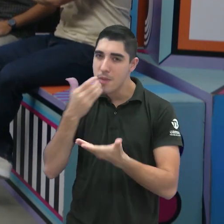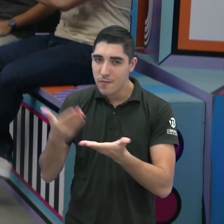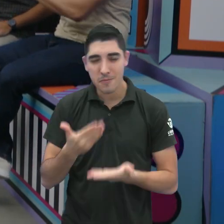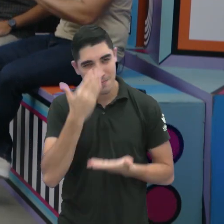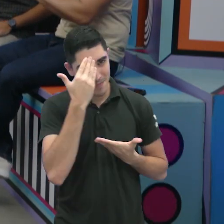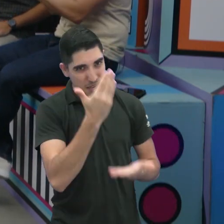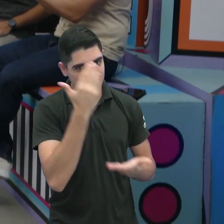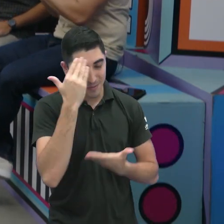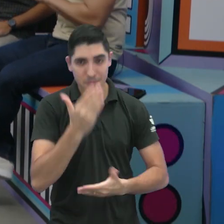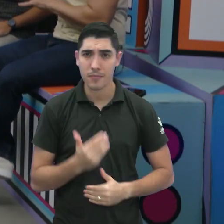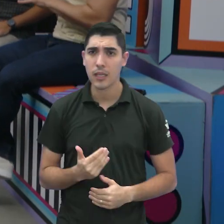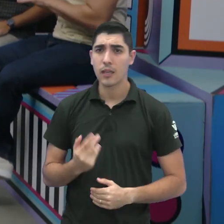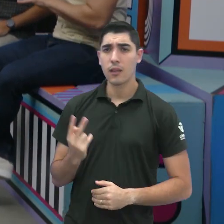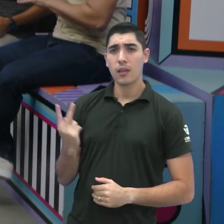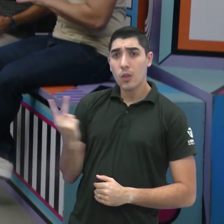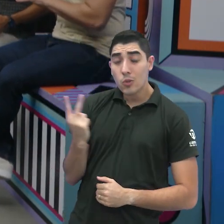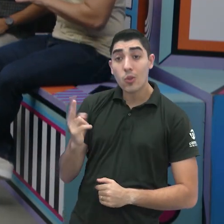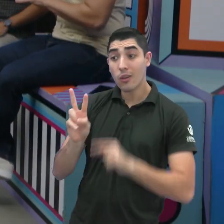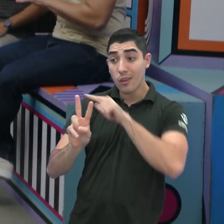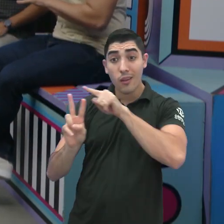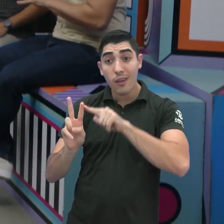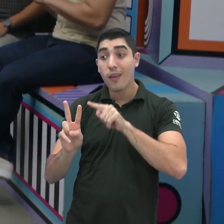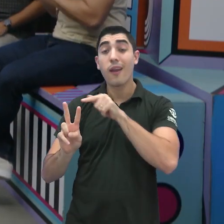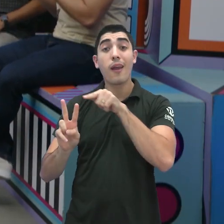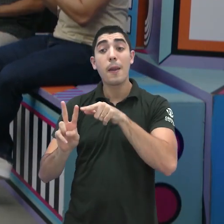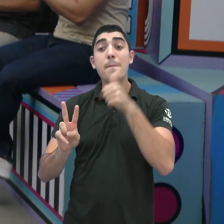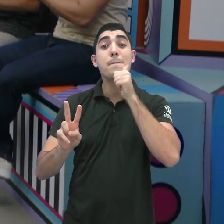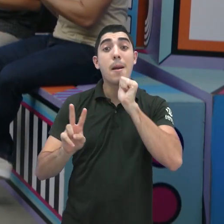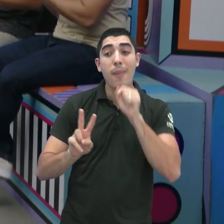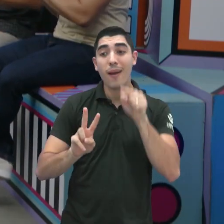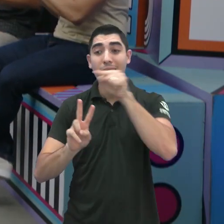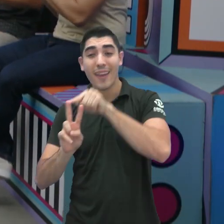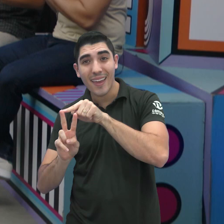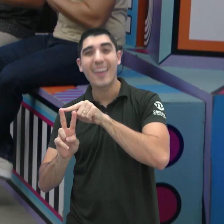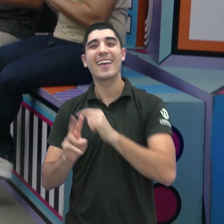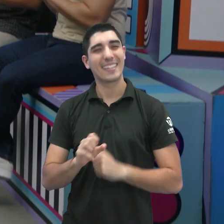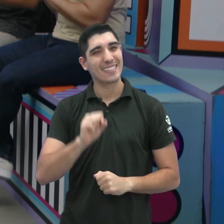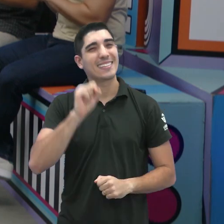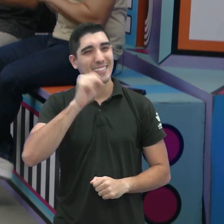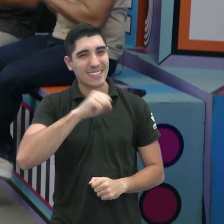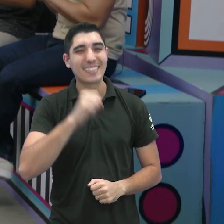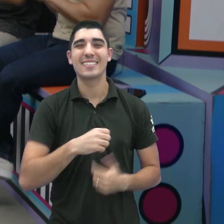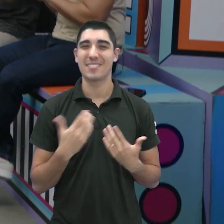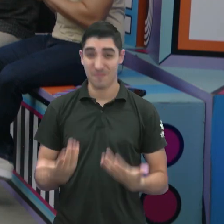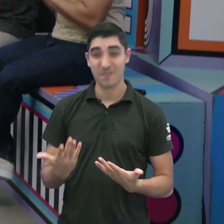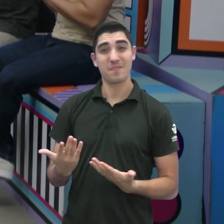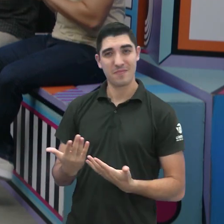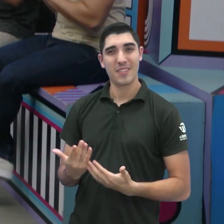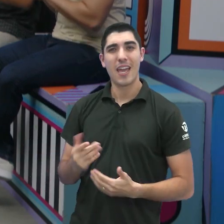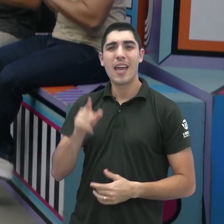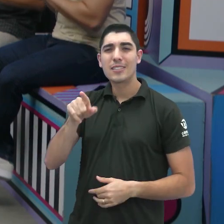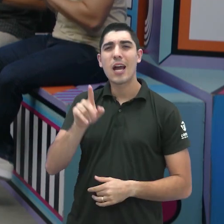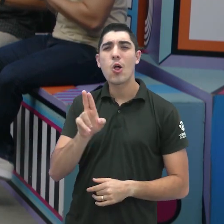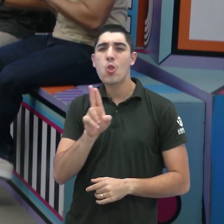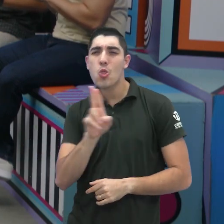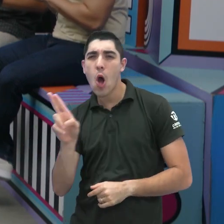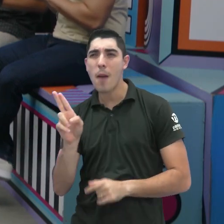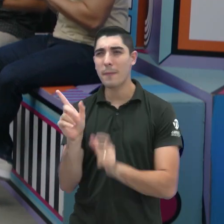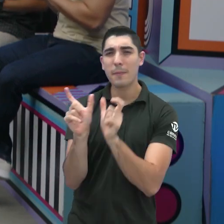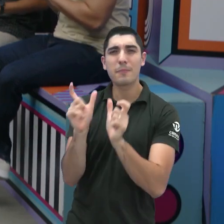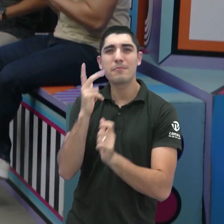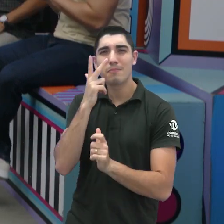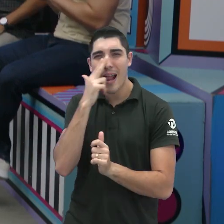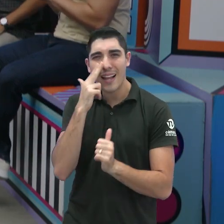por coincidência, são mãe e filha. Mãe e filha. Isso. Então, quando a gente fala de pressão da família, vocês têm local de fala. O sobrenome já entregou que era a família,